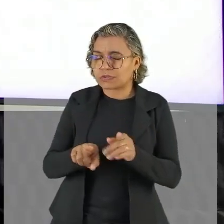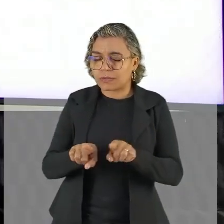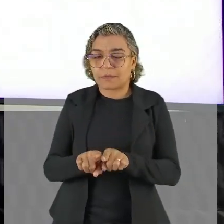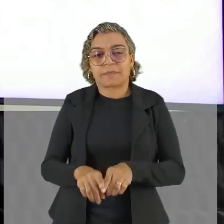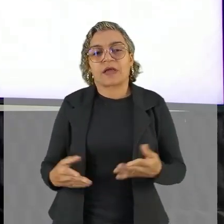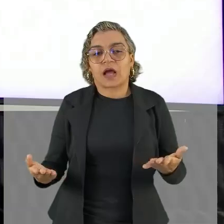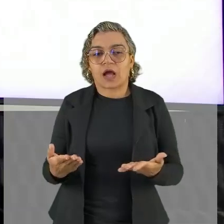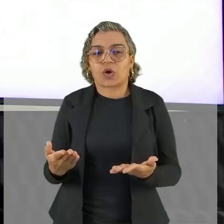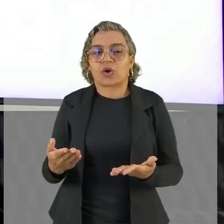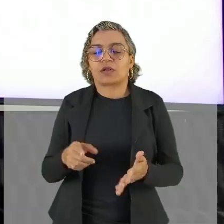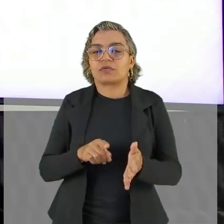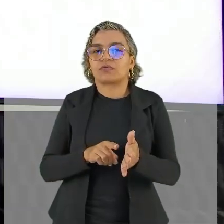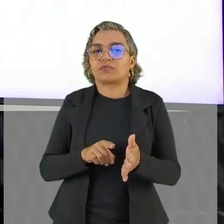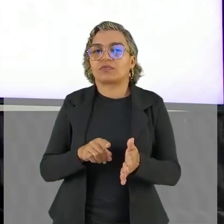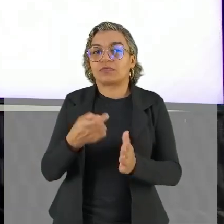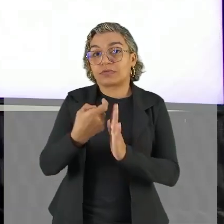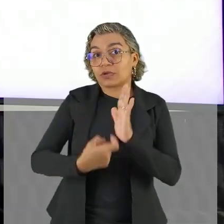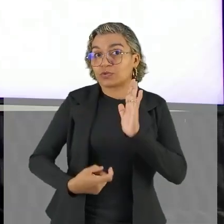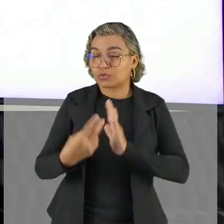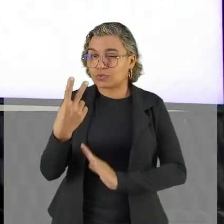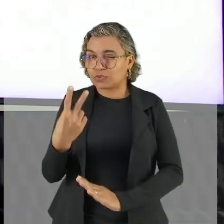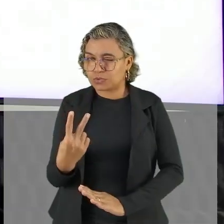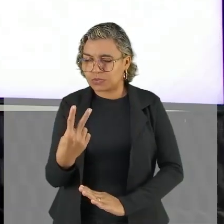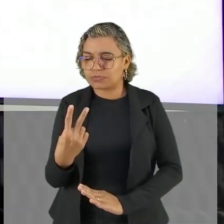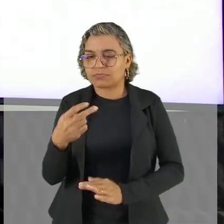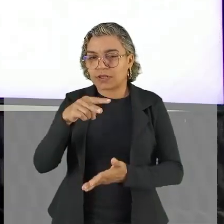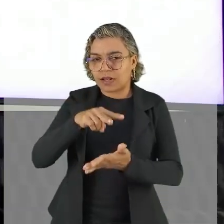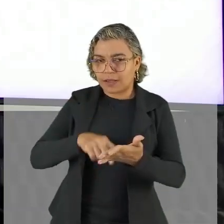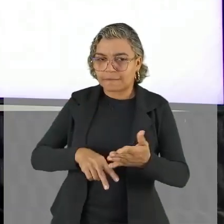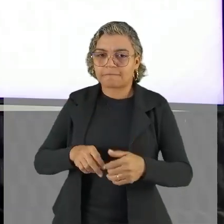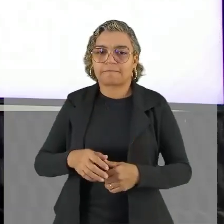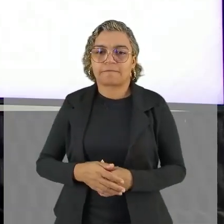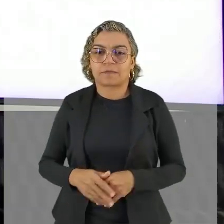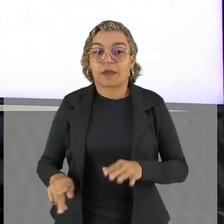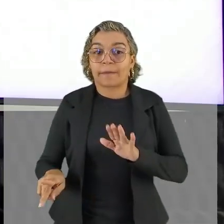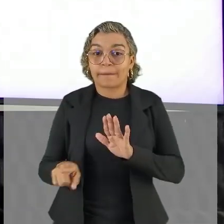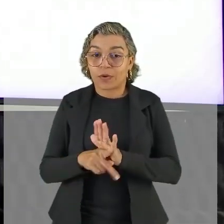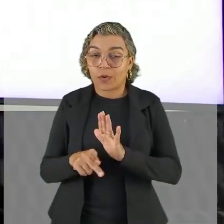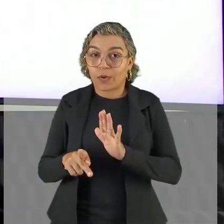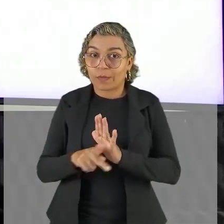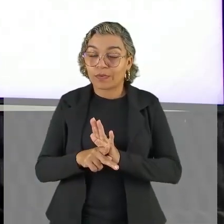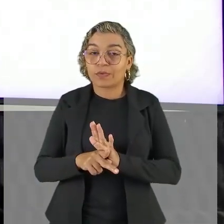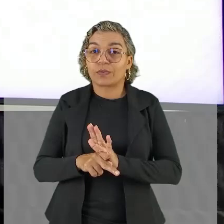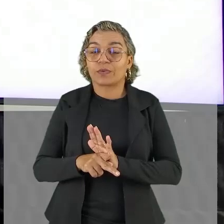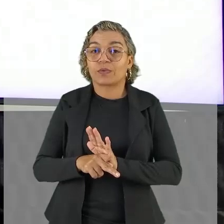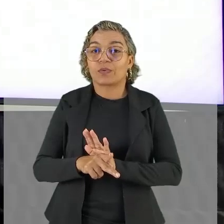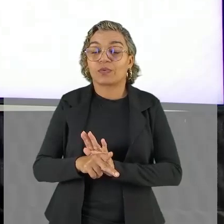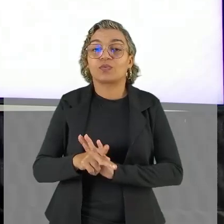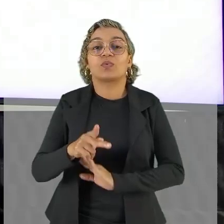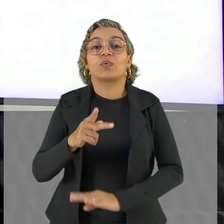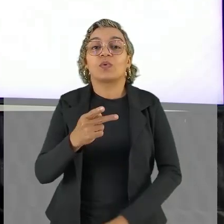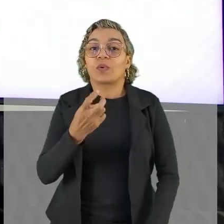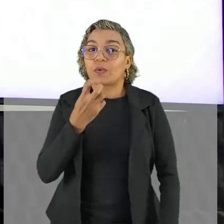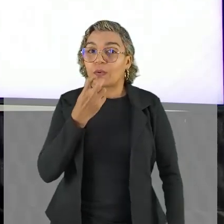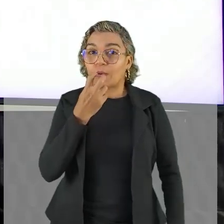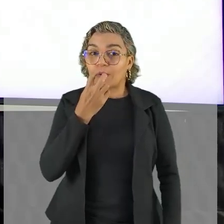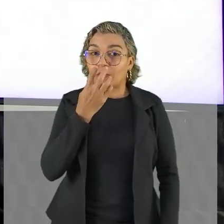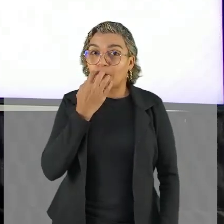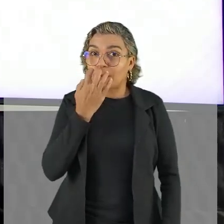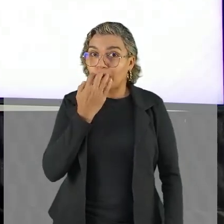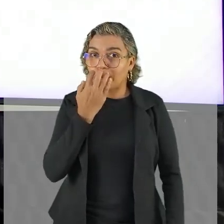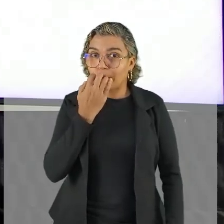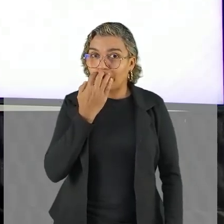gente leu o texto 1. O texto 2 é do José Sarney, a obra Saraminda. Então,